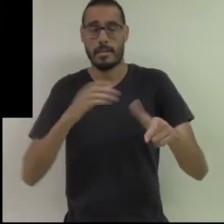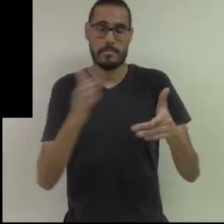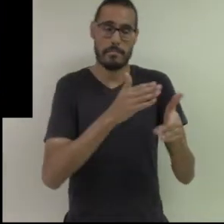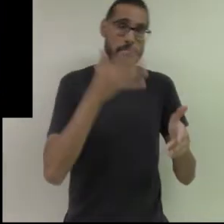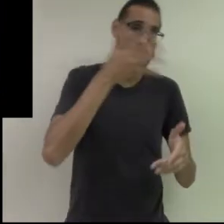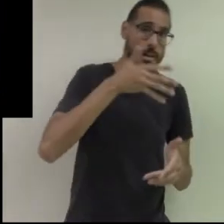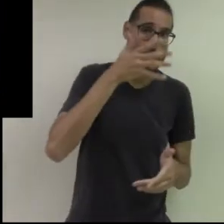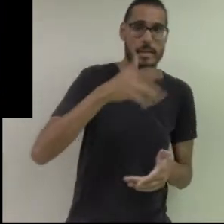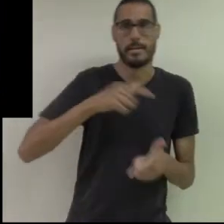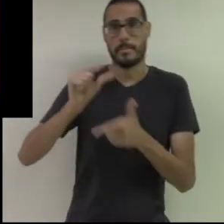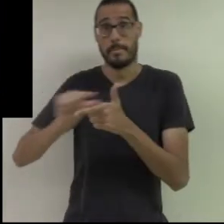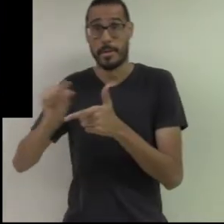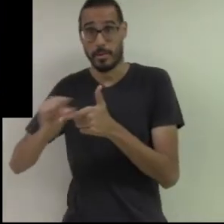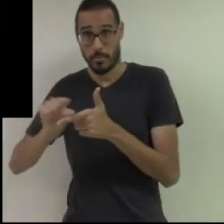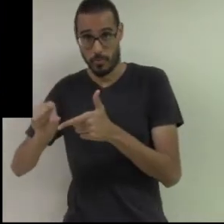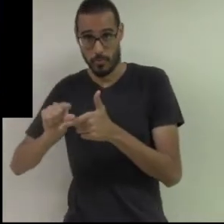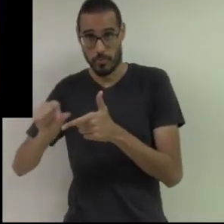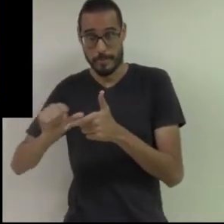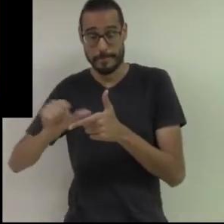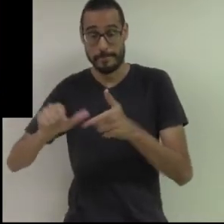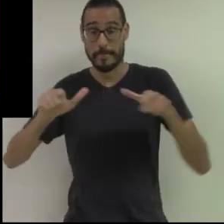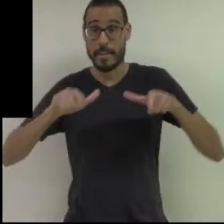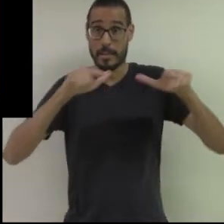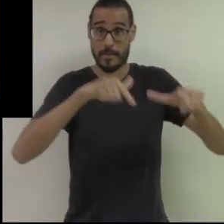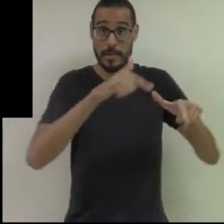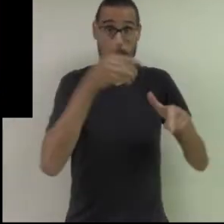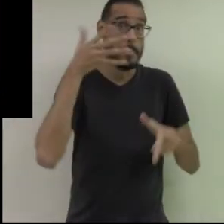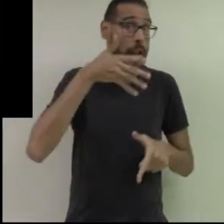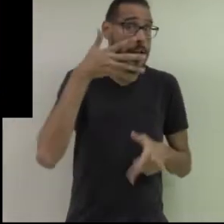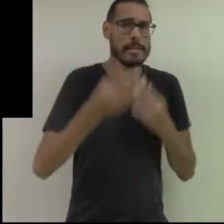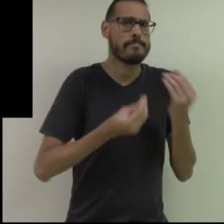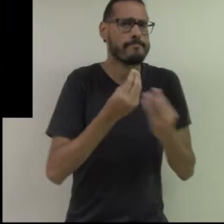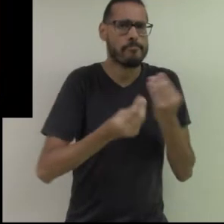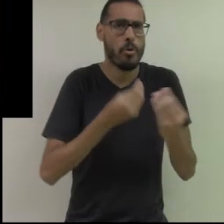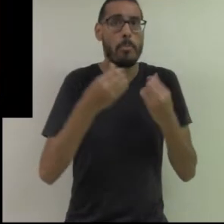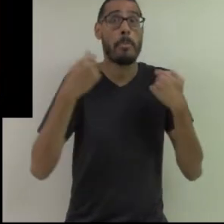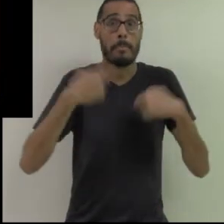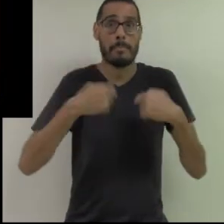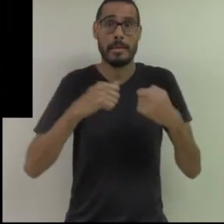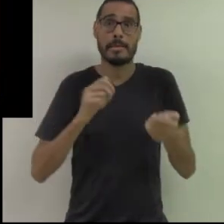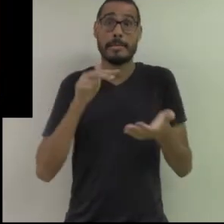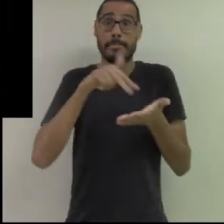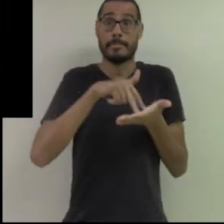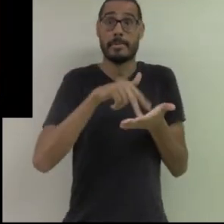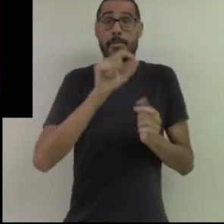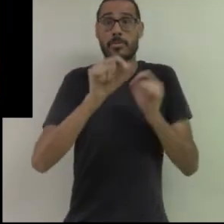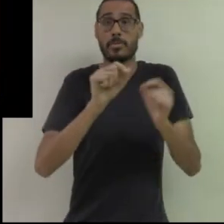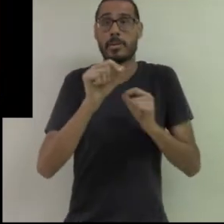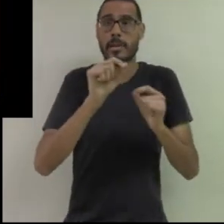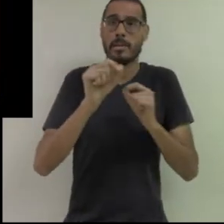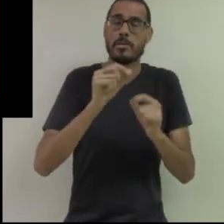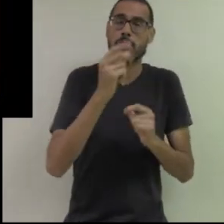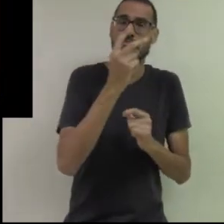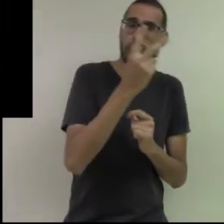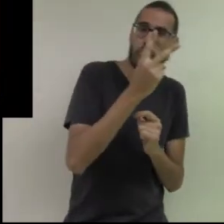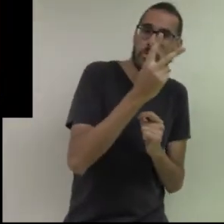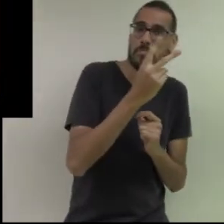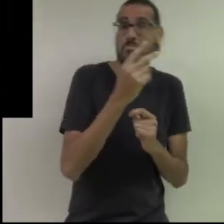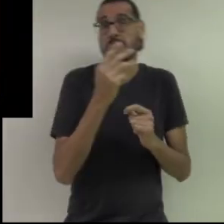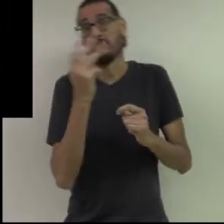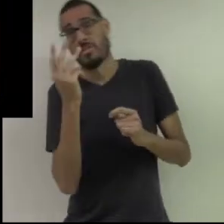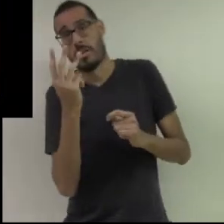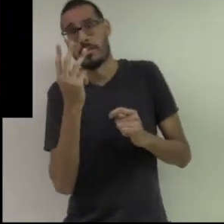as palestras e os minicursos. Para a certificação das palestras, é necessário presença em, pelo menos, 2 dos 3 dias